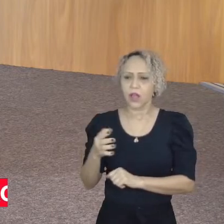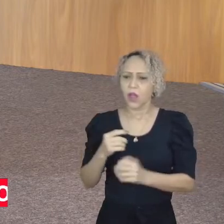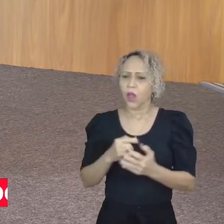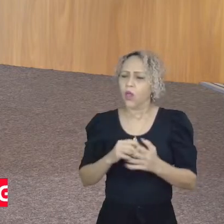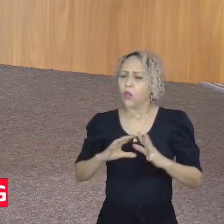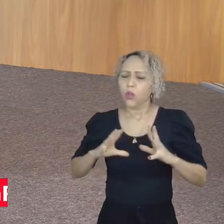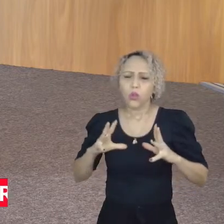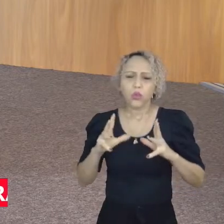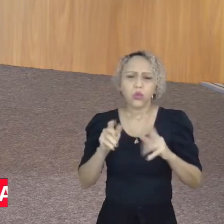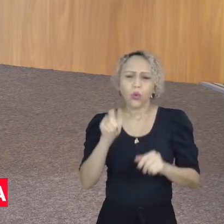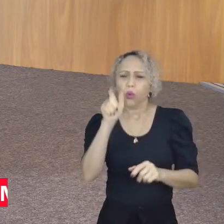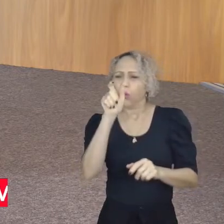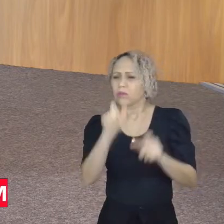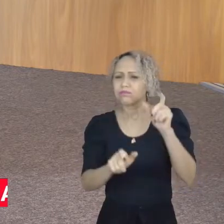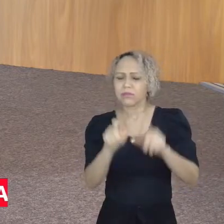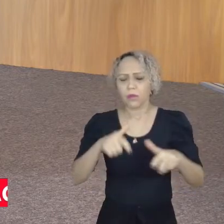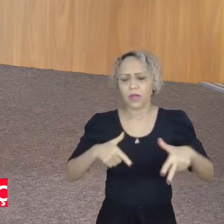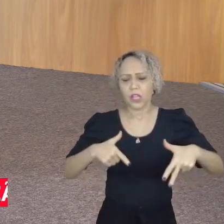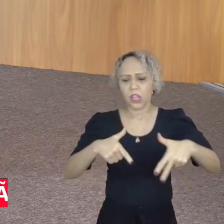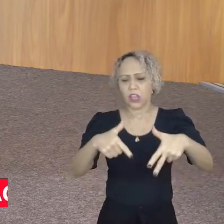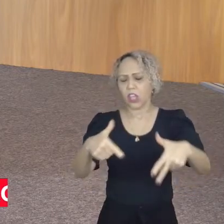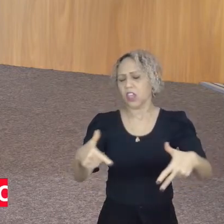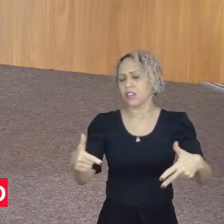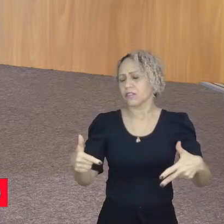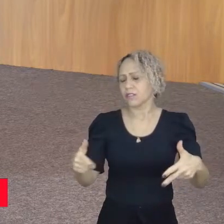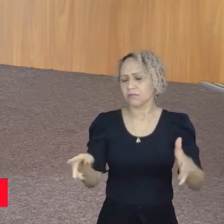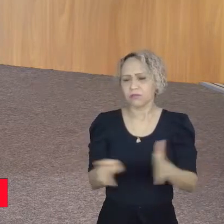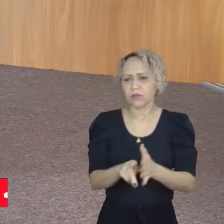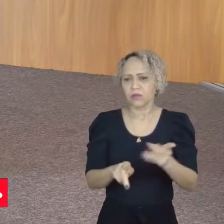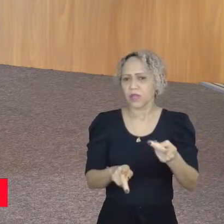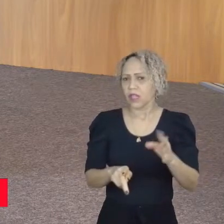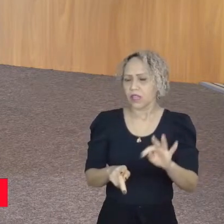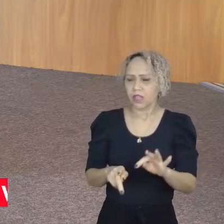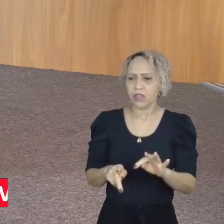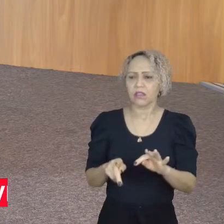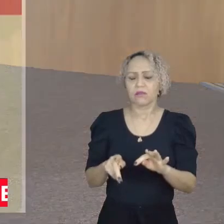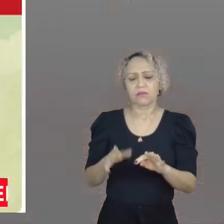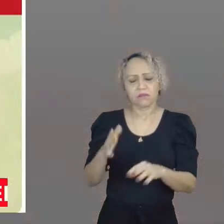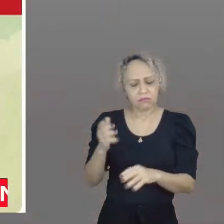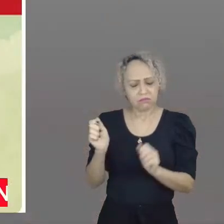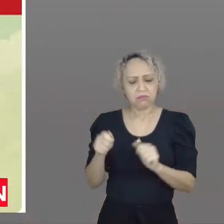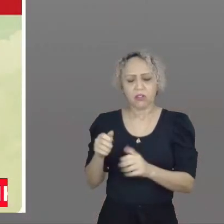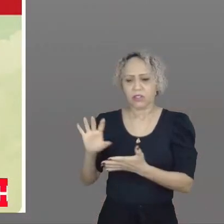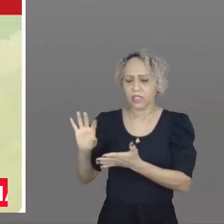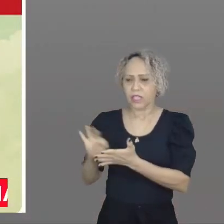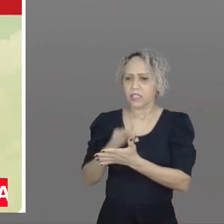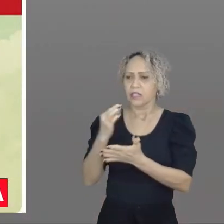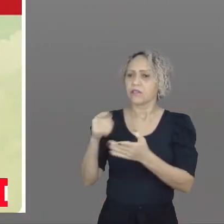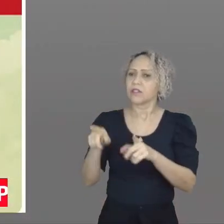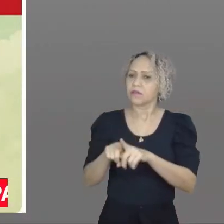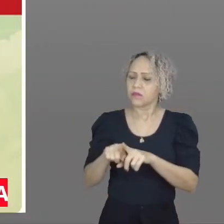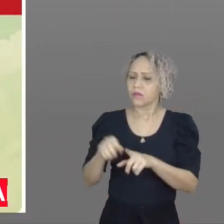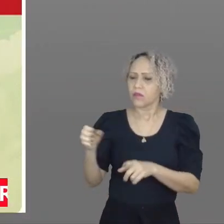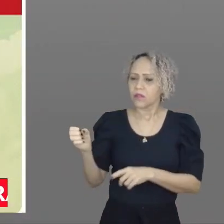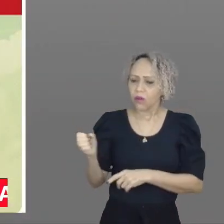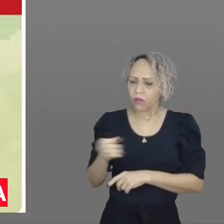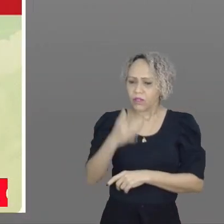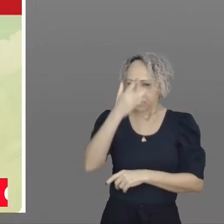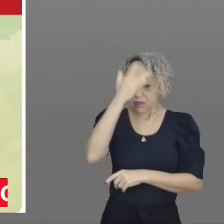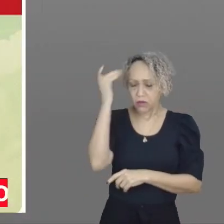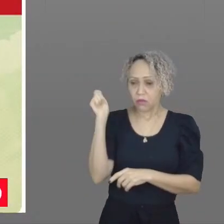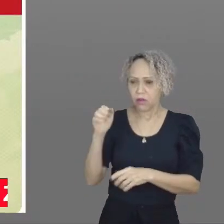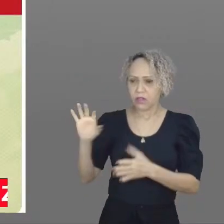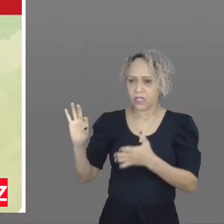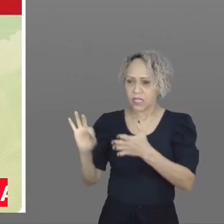militância petista, como dirigentes, participantes das edições anteriores do programa e também novos inscritos. E a gente vai